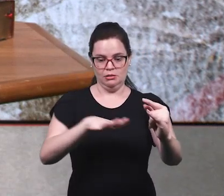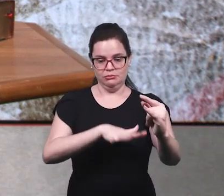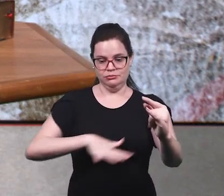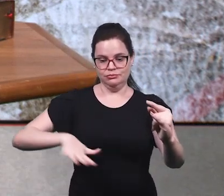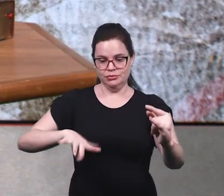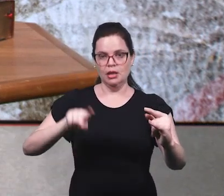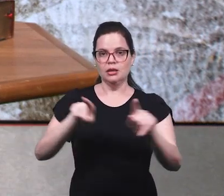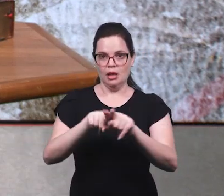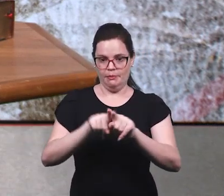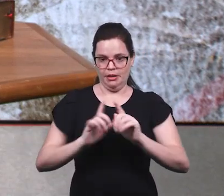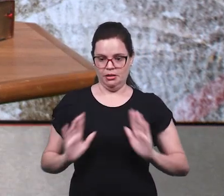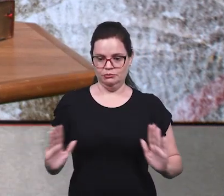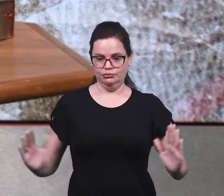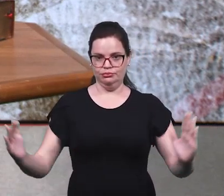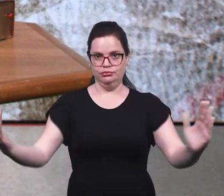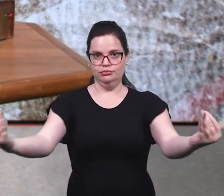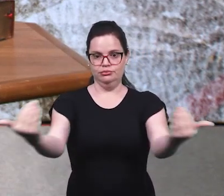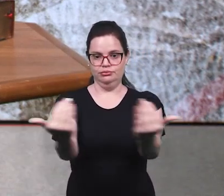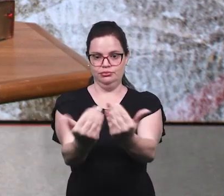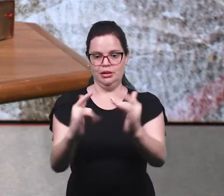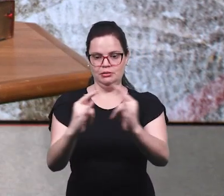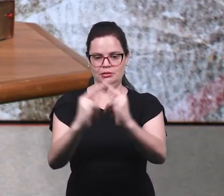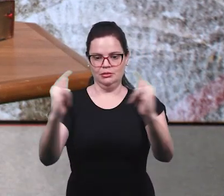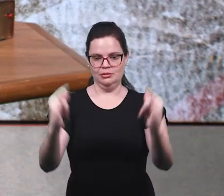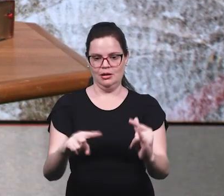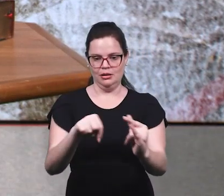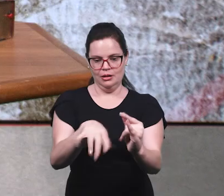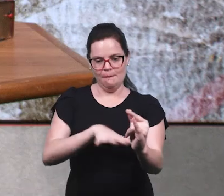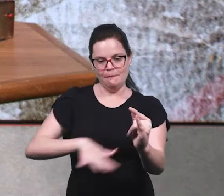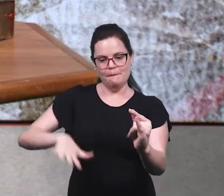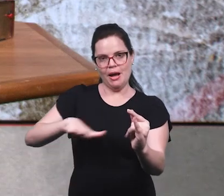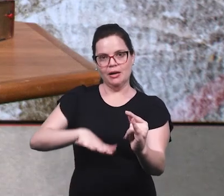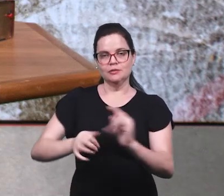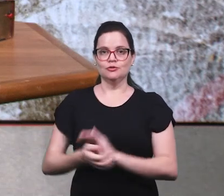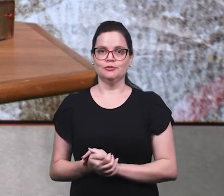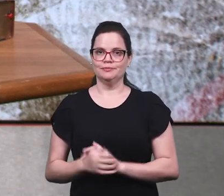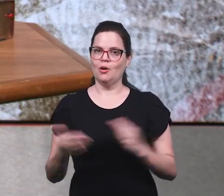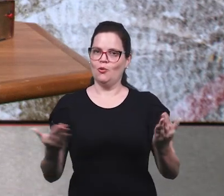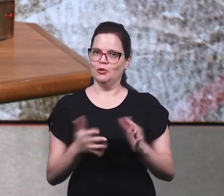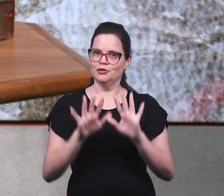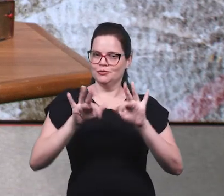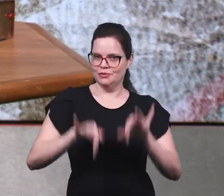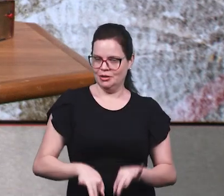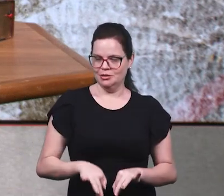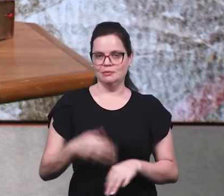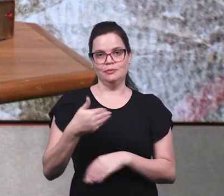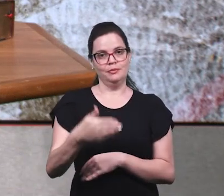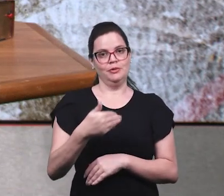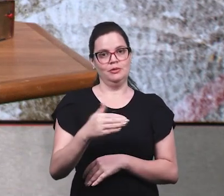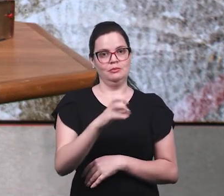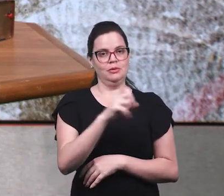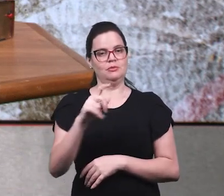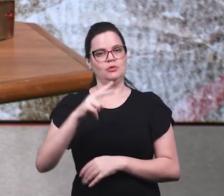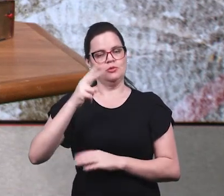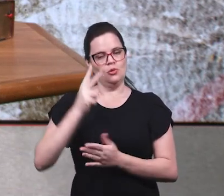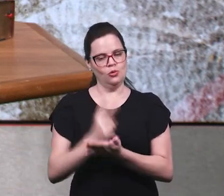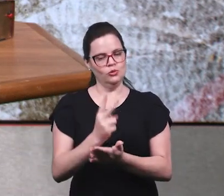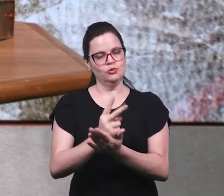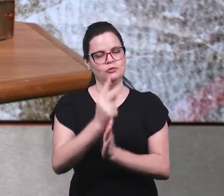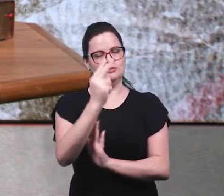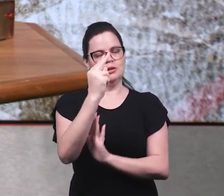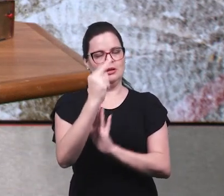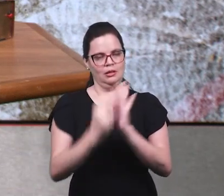a nossa leitura da Bíblia de hoje e no próximo episódio nós continuamos